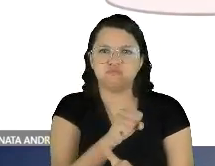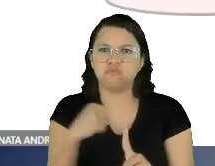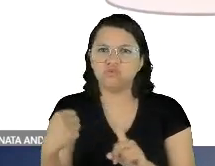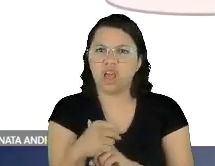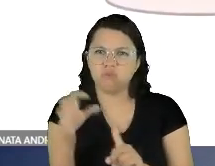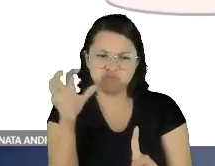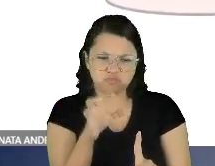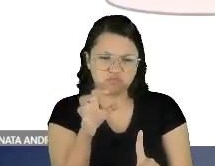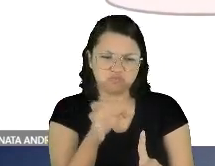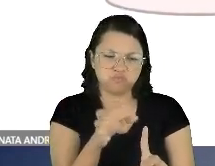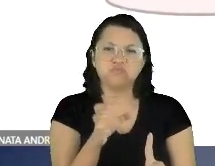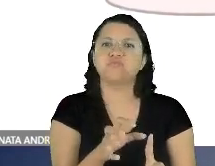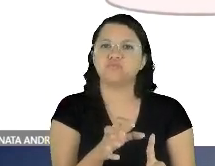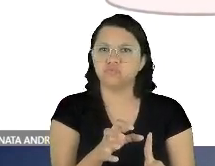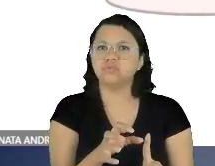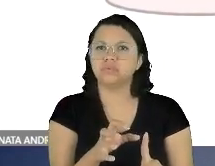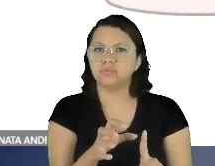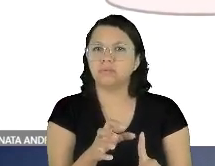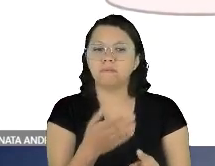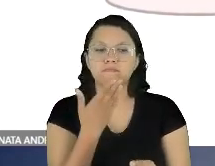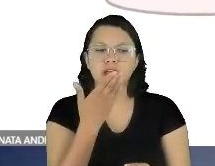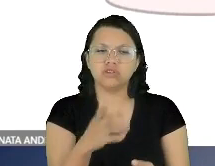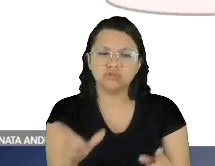ao que aconteceu ao crime de oportunação.